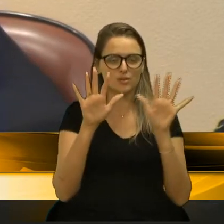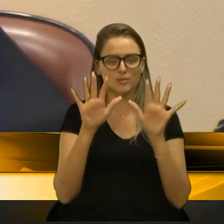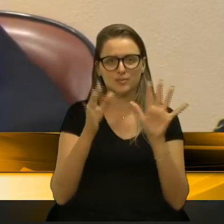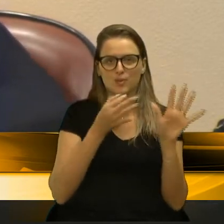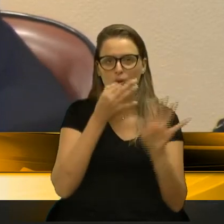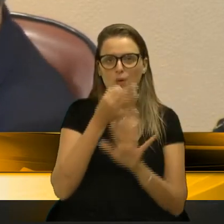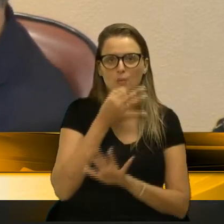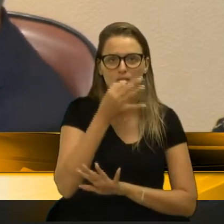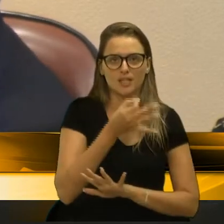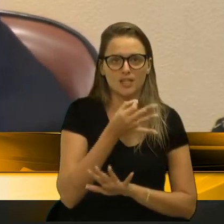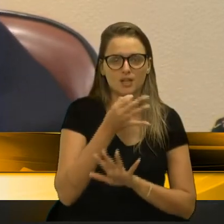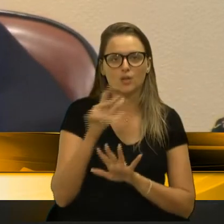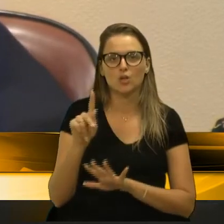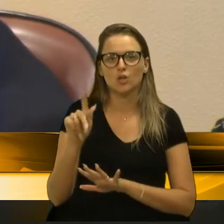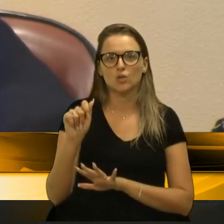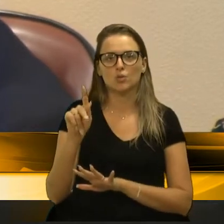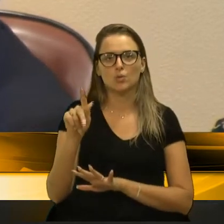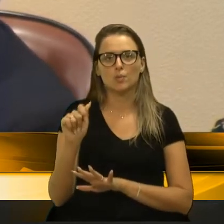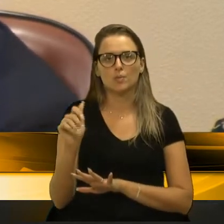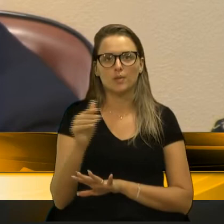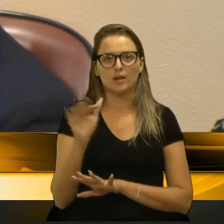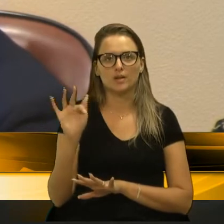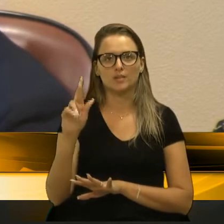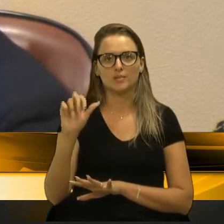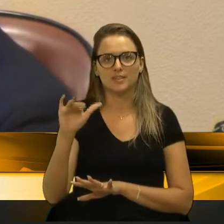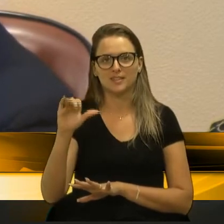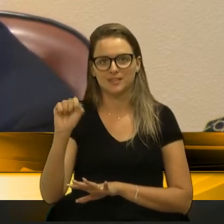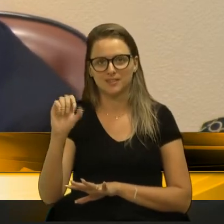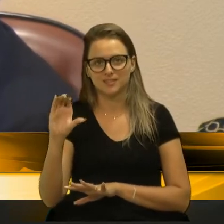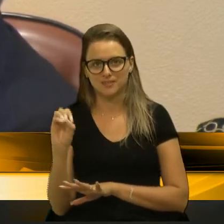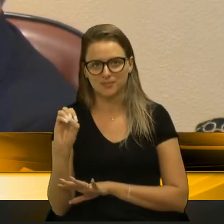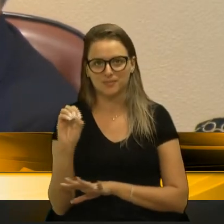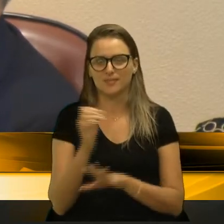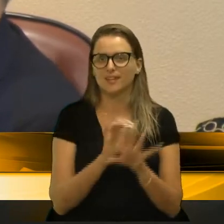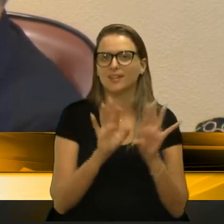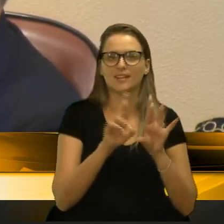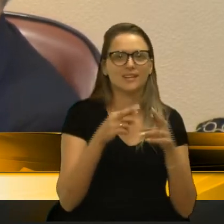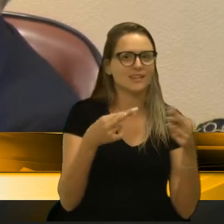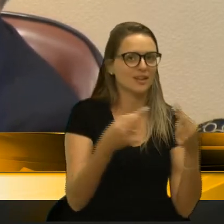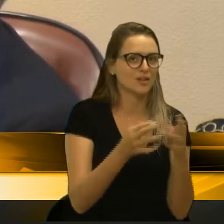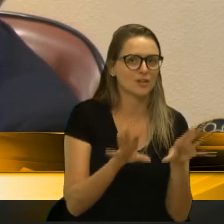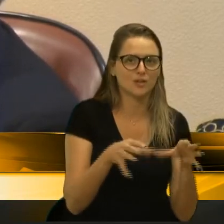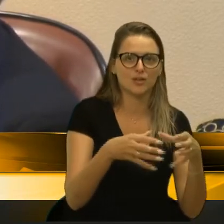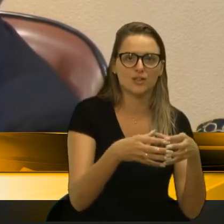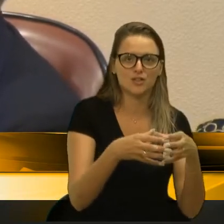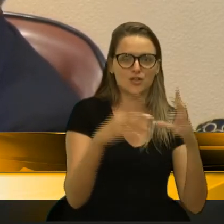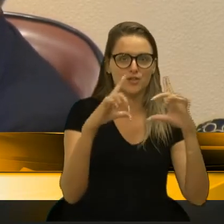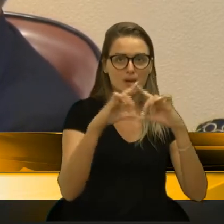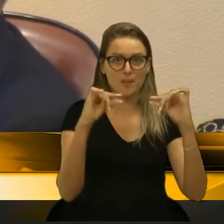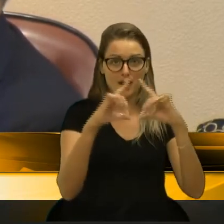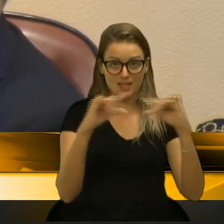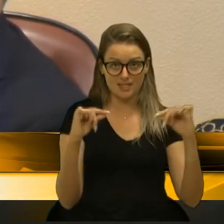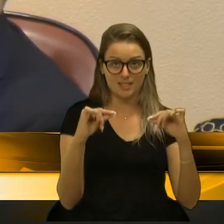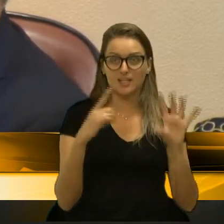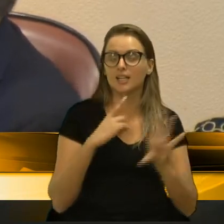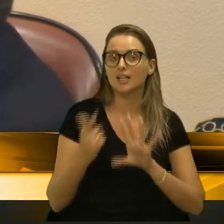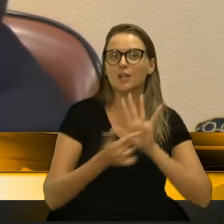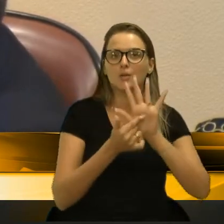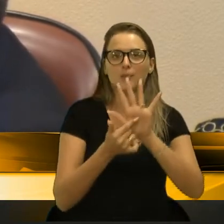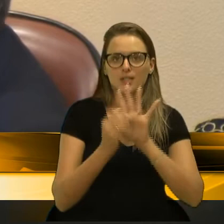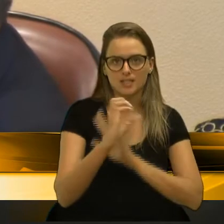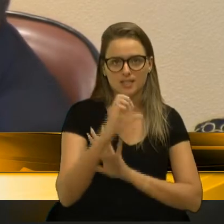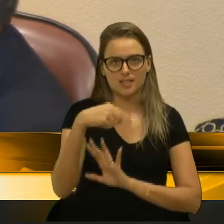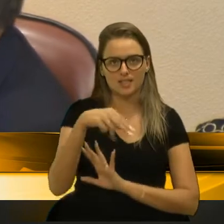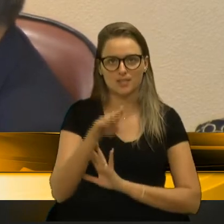do Papa Francisco. E um outro assunto, também numa entrevista coletiva em Brasília, a direção-geral da CNBB em Brasília também